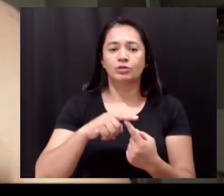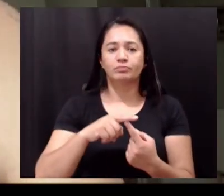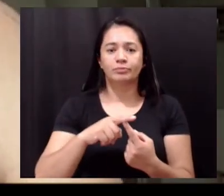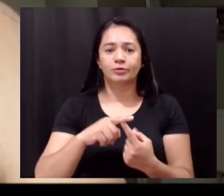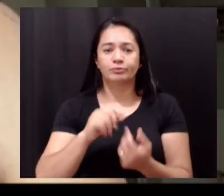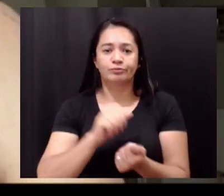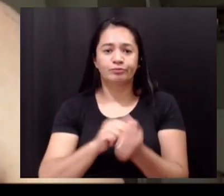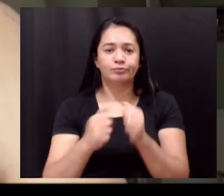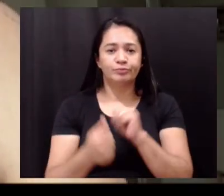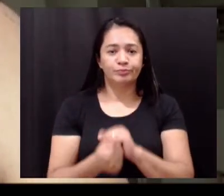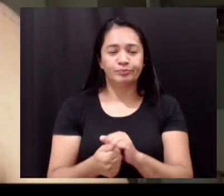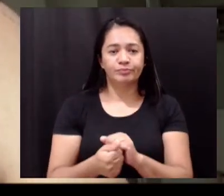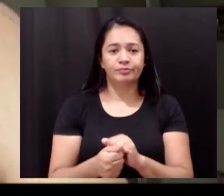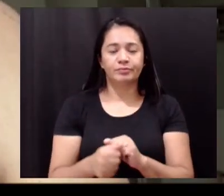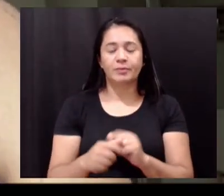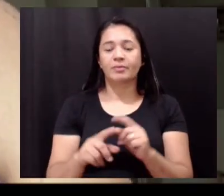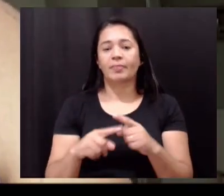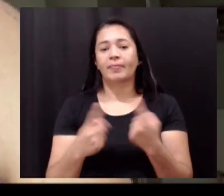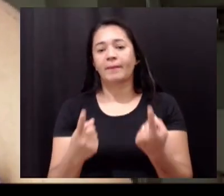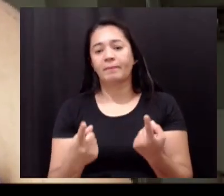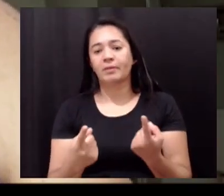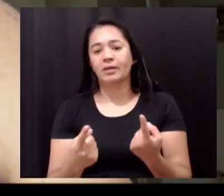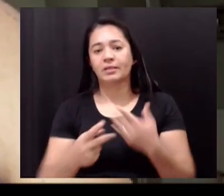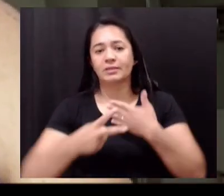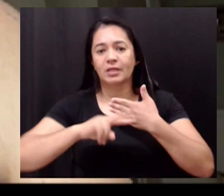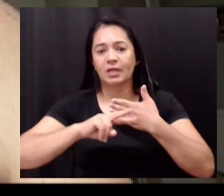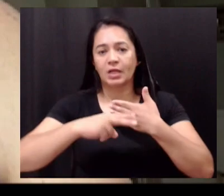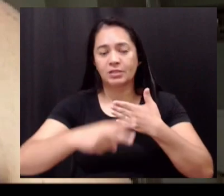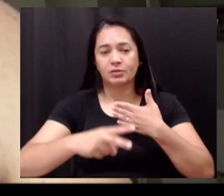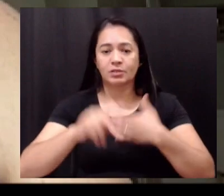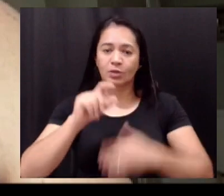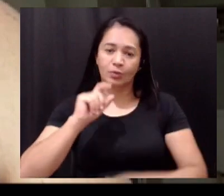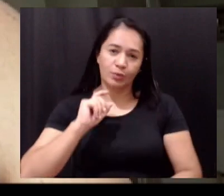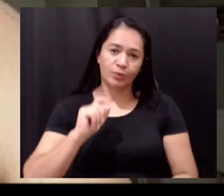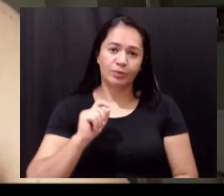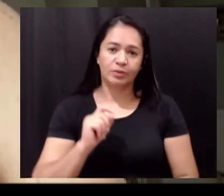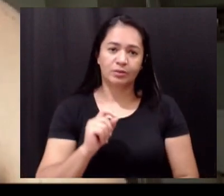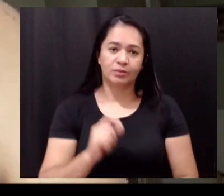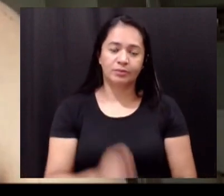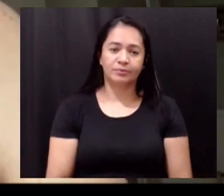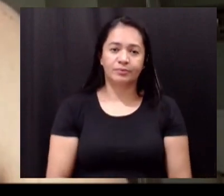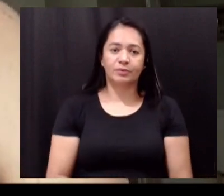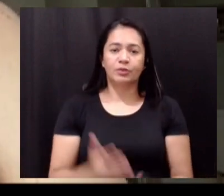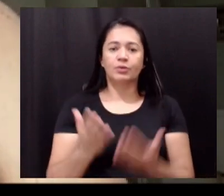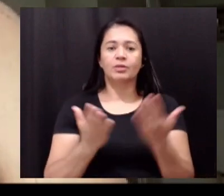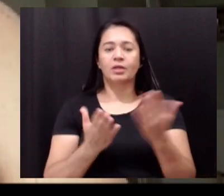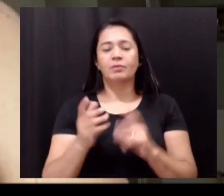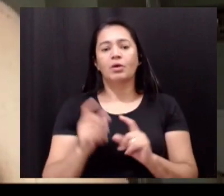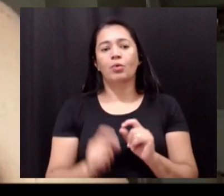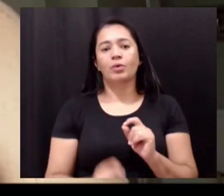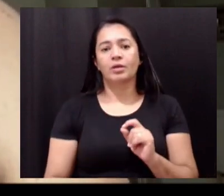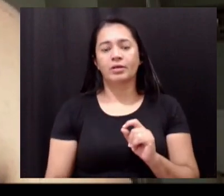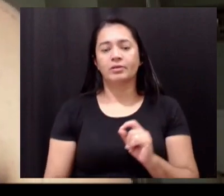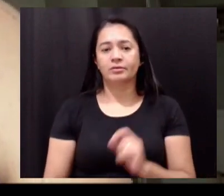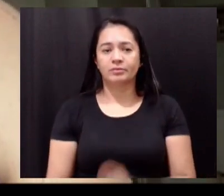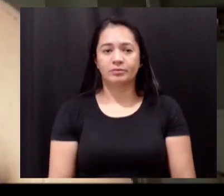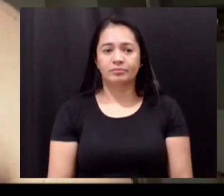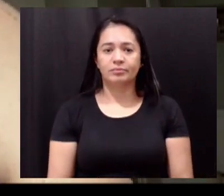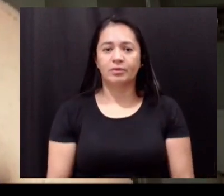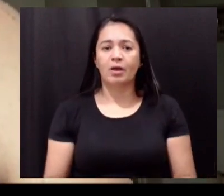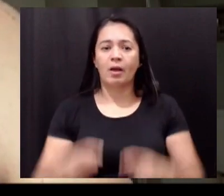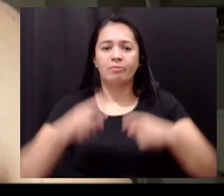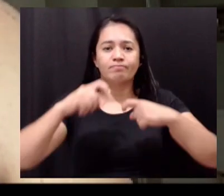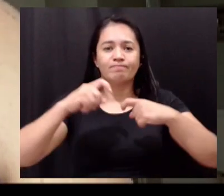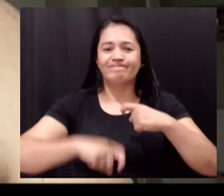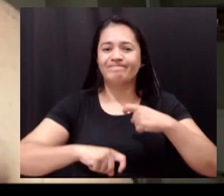que uma das consequências do tratamento é justamente a disfunção sexual. Então, por exemplo,